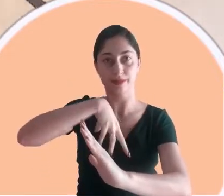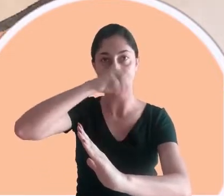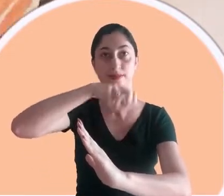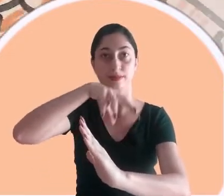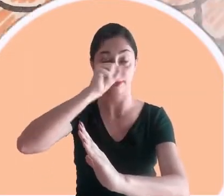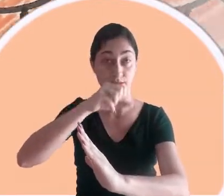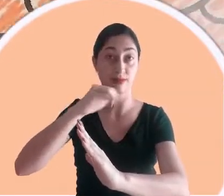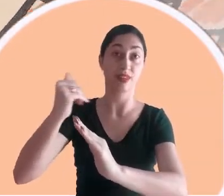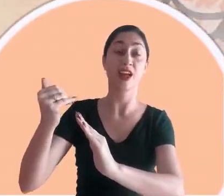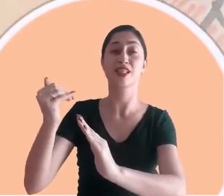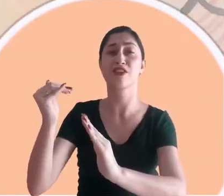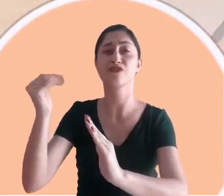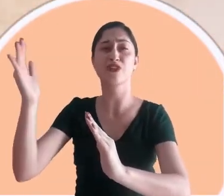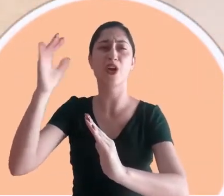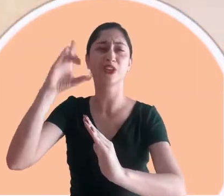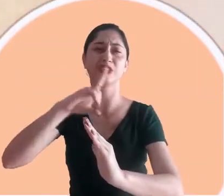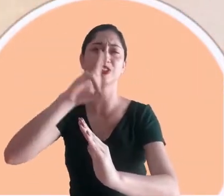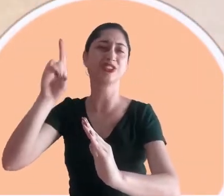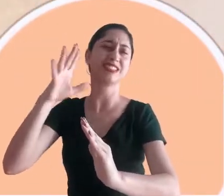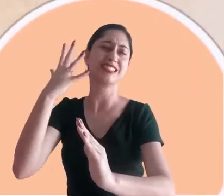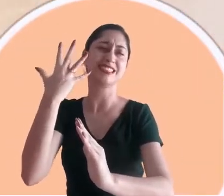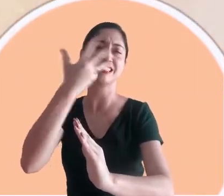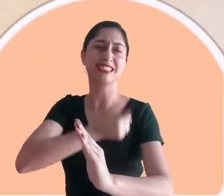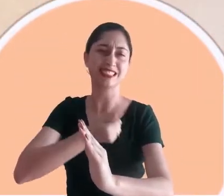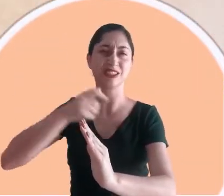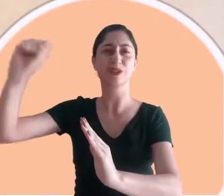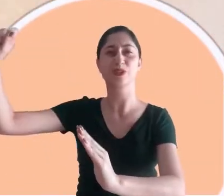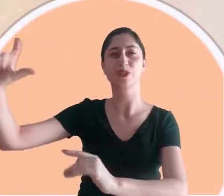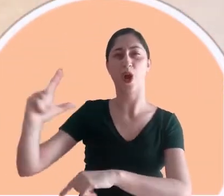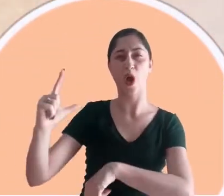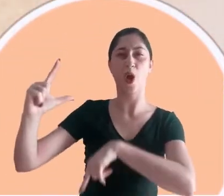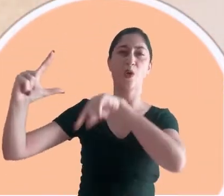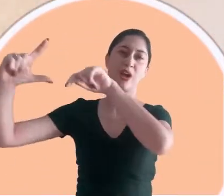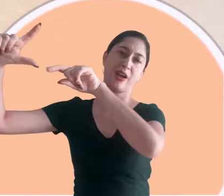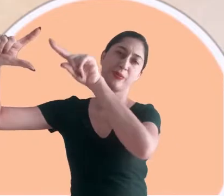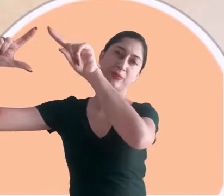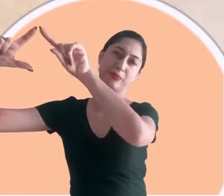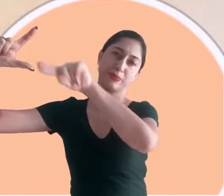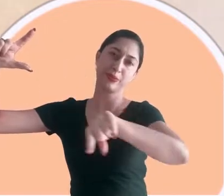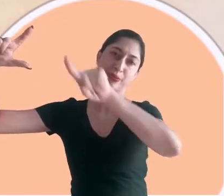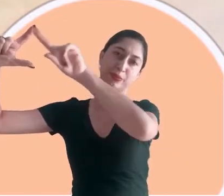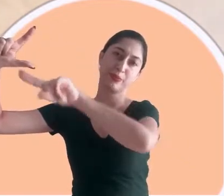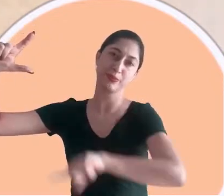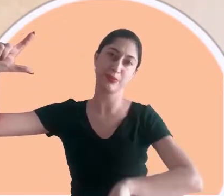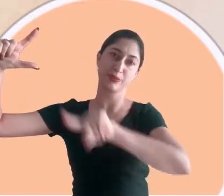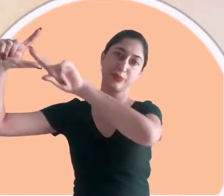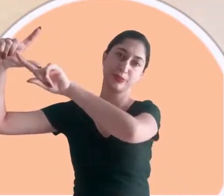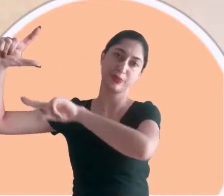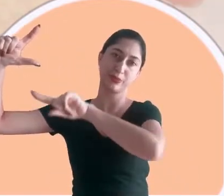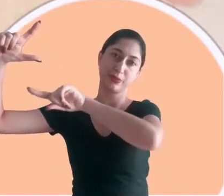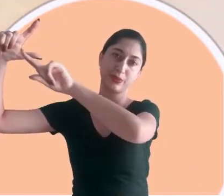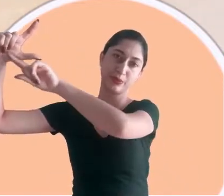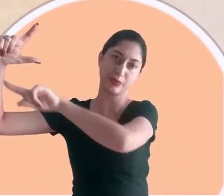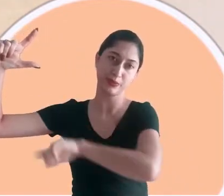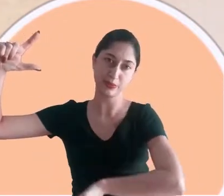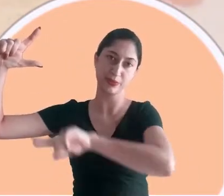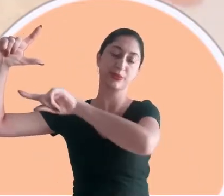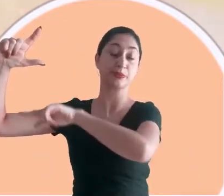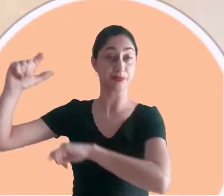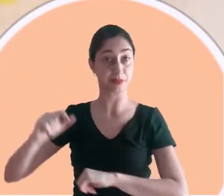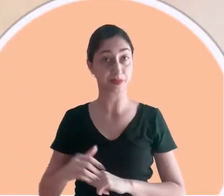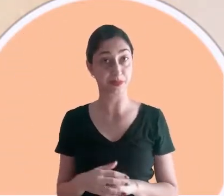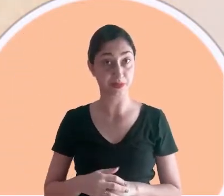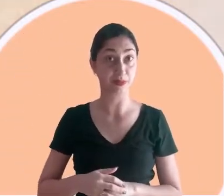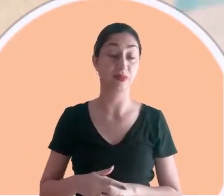Lá fora, o dia tava bonito. Com um sol no canto da página. Com um raio grande, um raio pequeno. Um raio grande, um